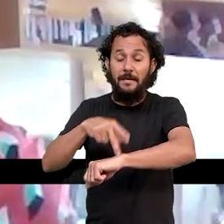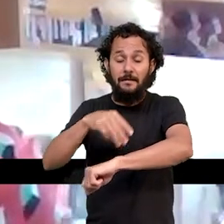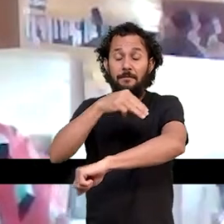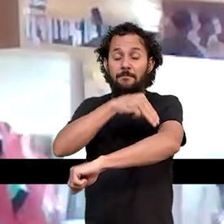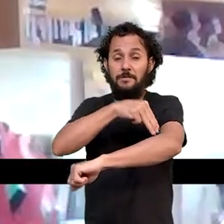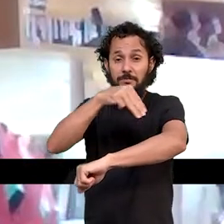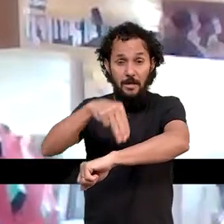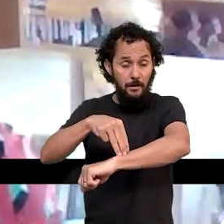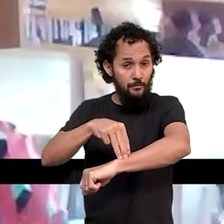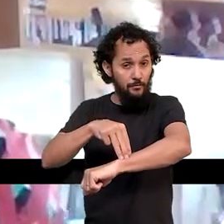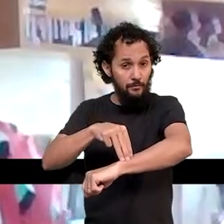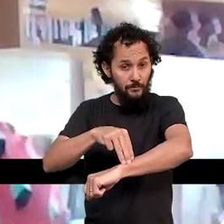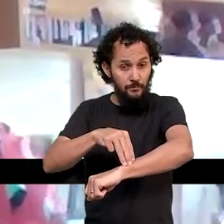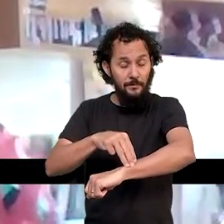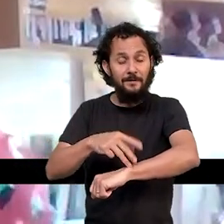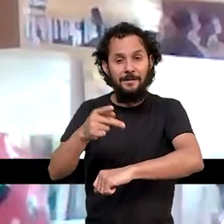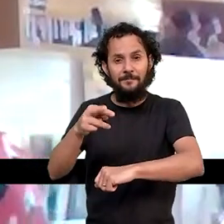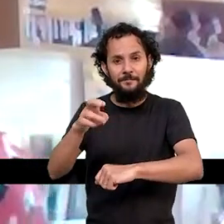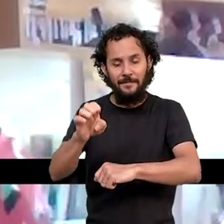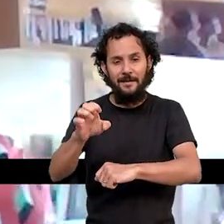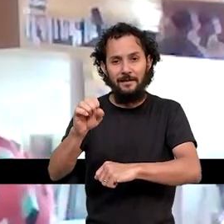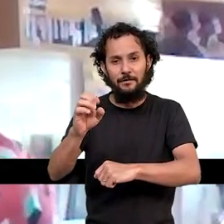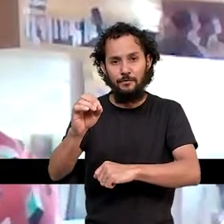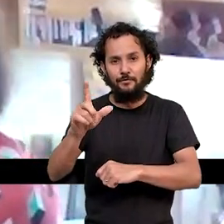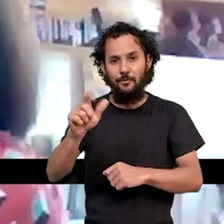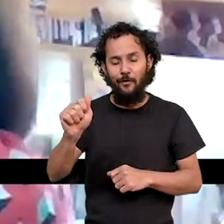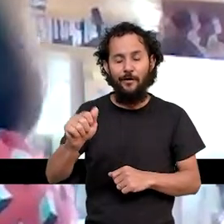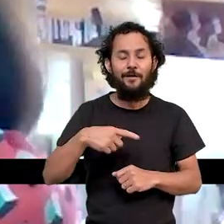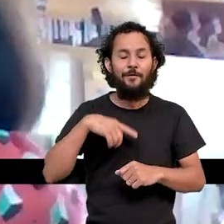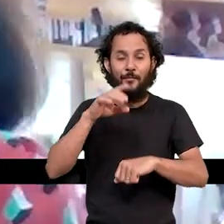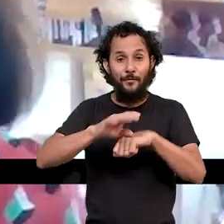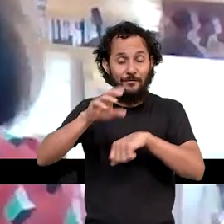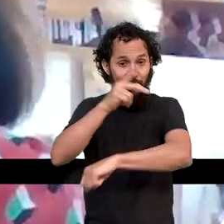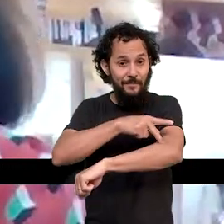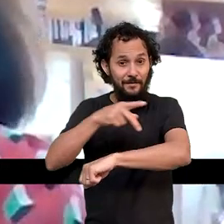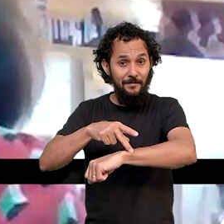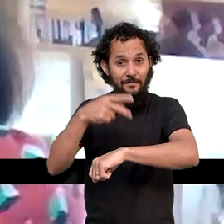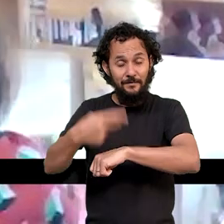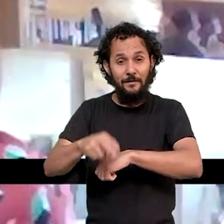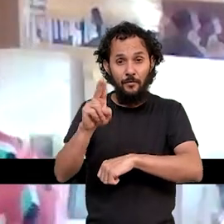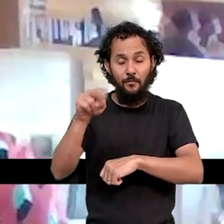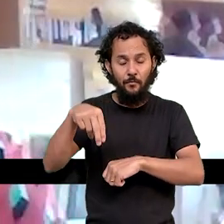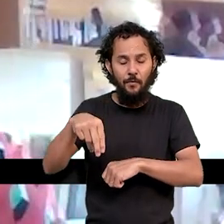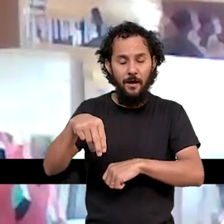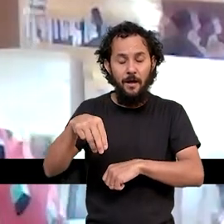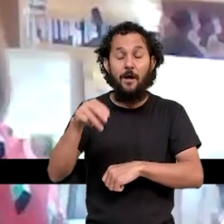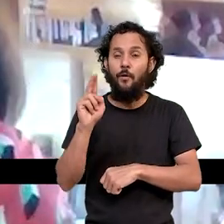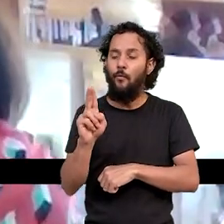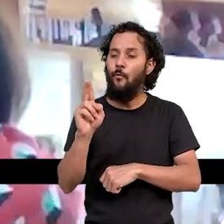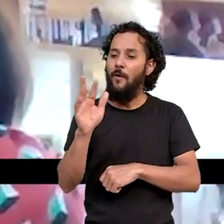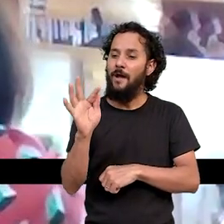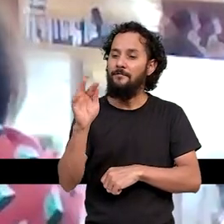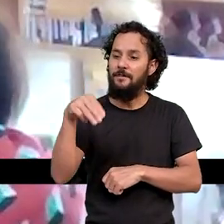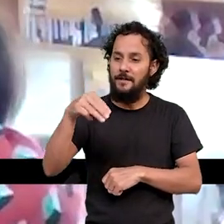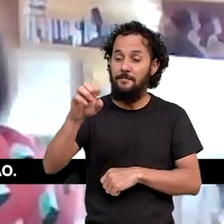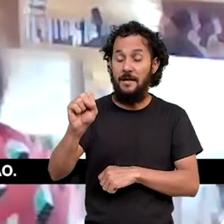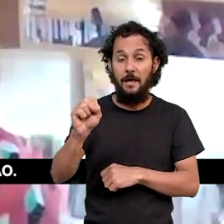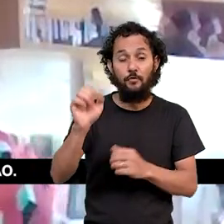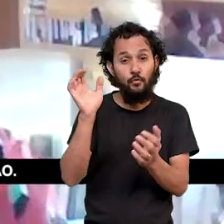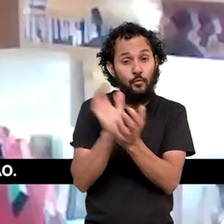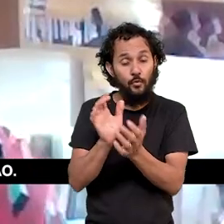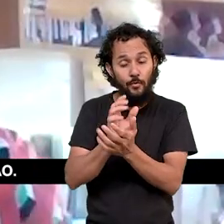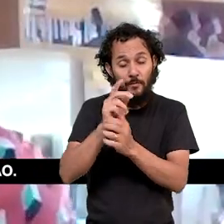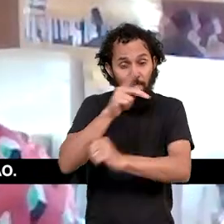pedagogia, magistério da pré-escola, eu fiz o meu curso de pedagogia aqui na UFMS, na primeira turma